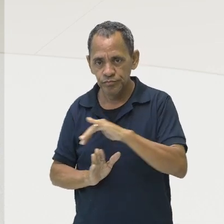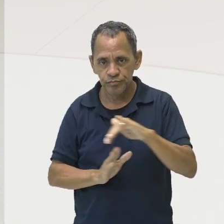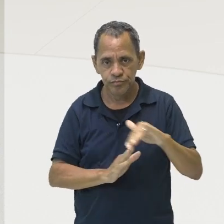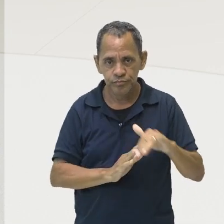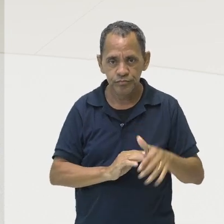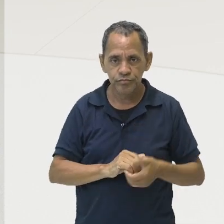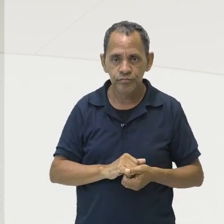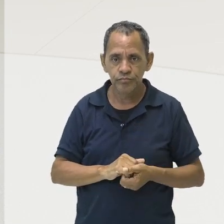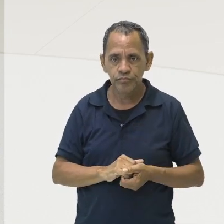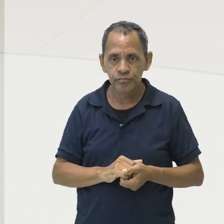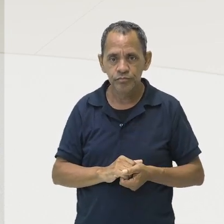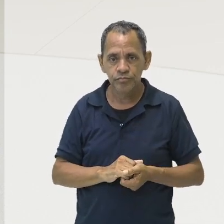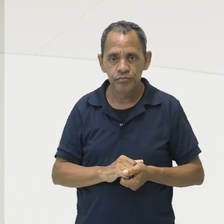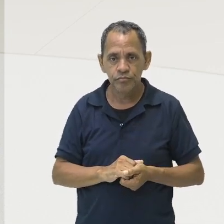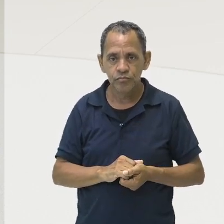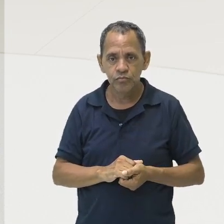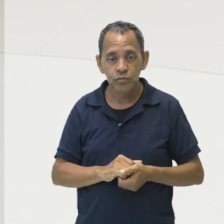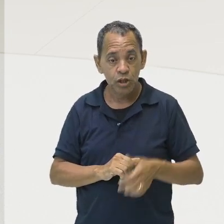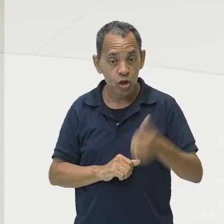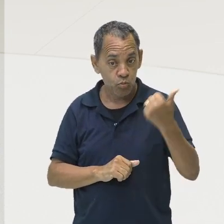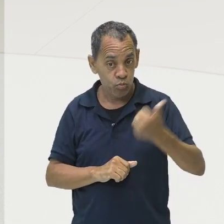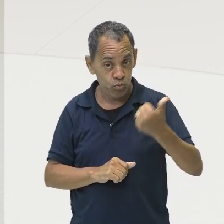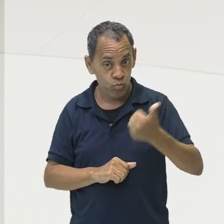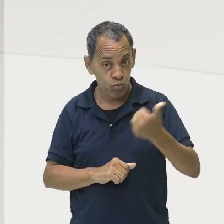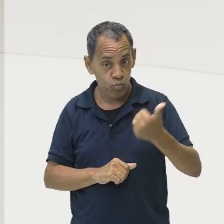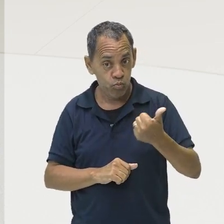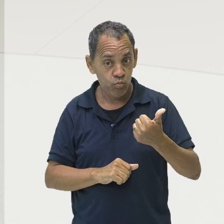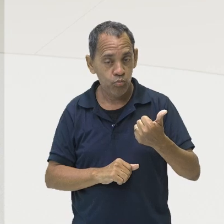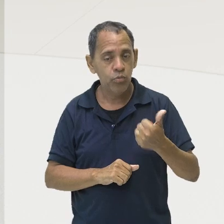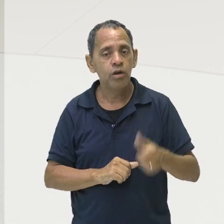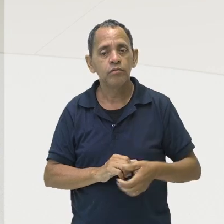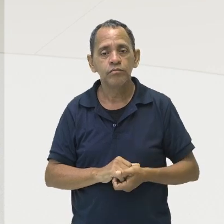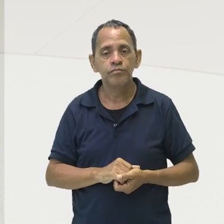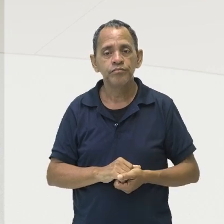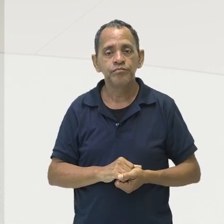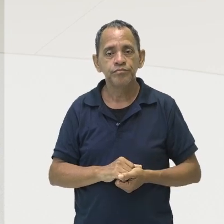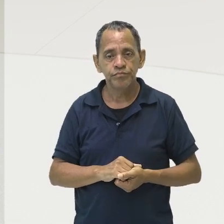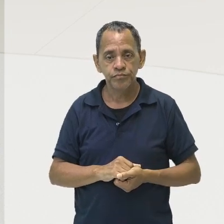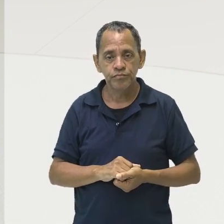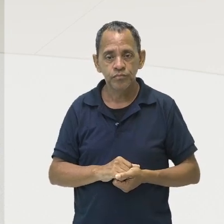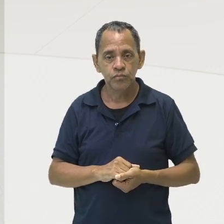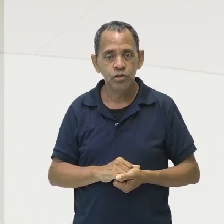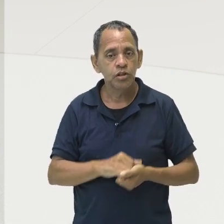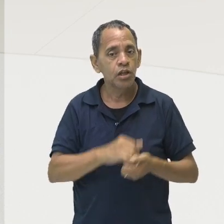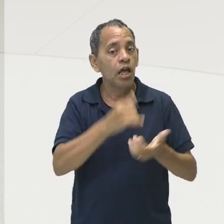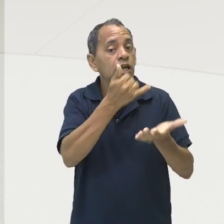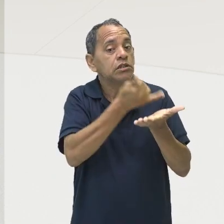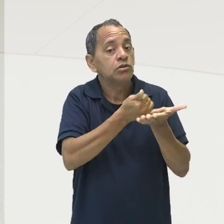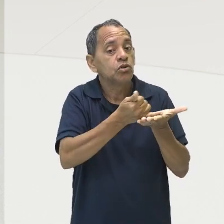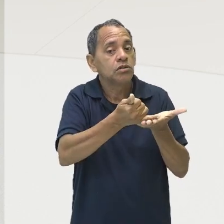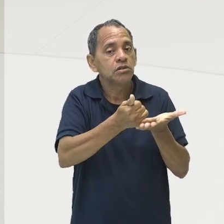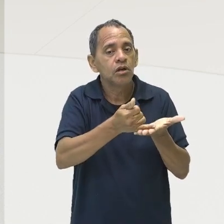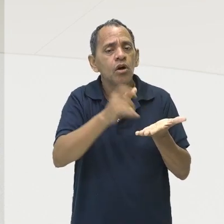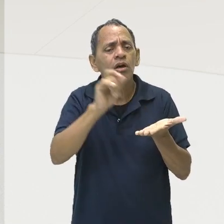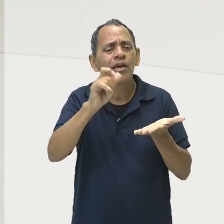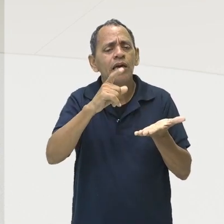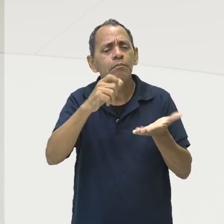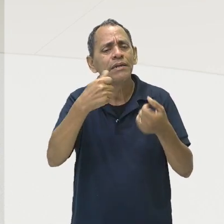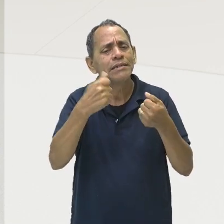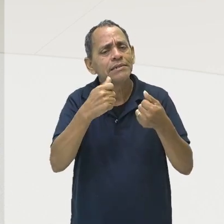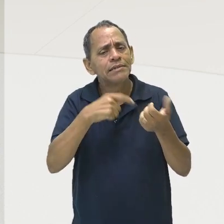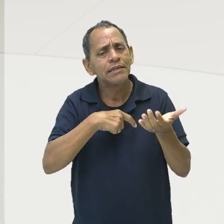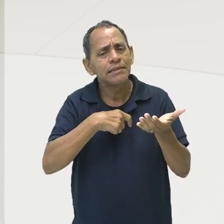dissertativo, para a gente ver mais ou menos aí como que ele vai se estruturar. Primeiro, a introdução. O que tem que ter